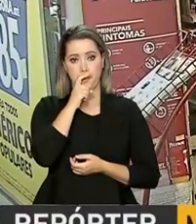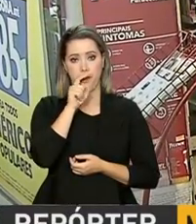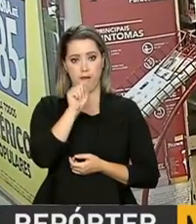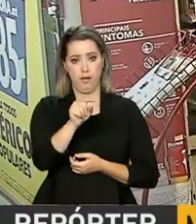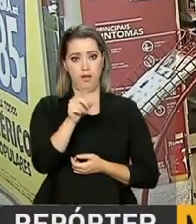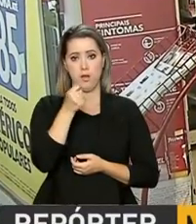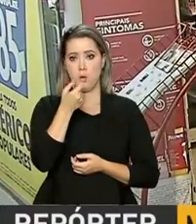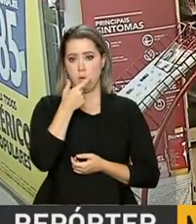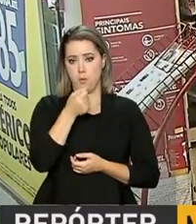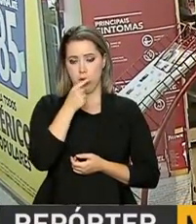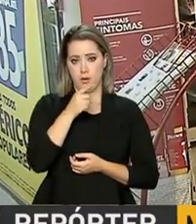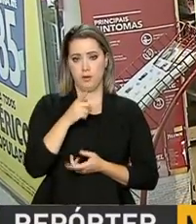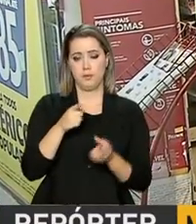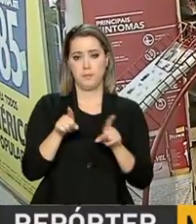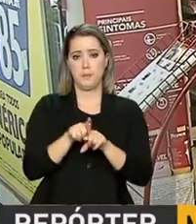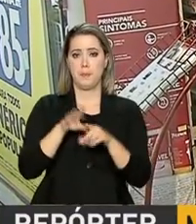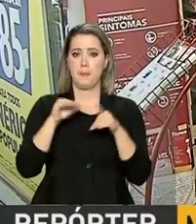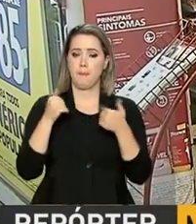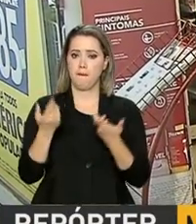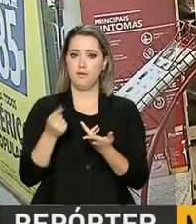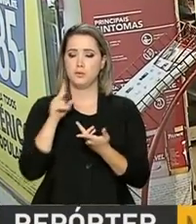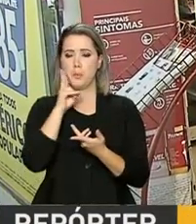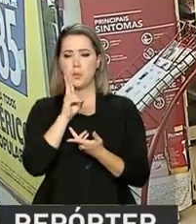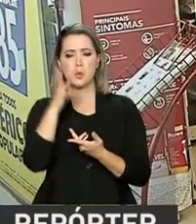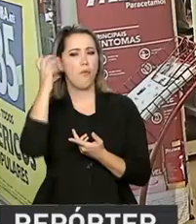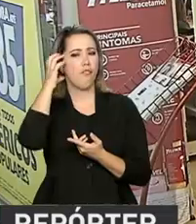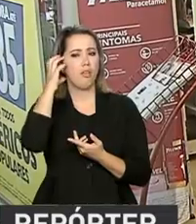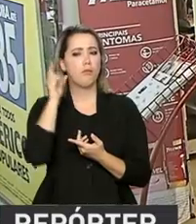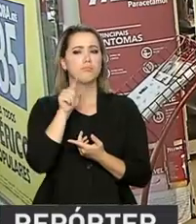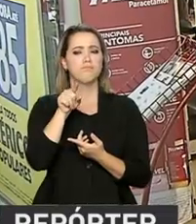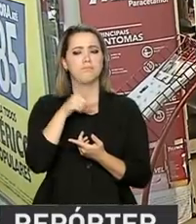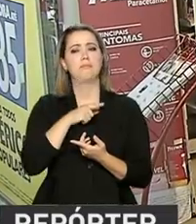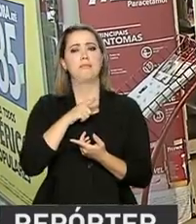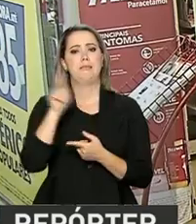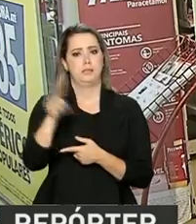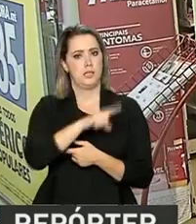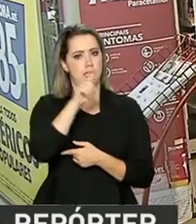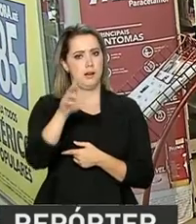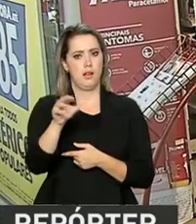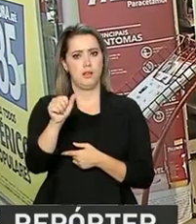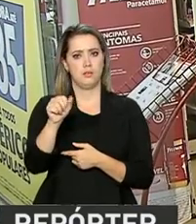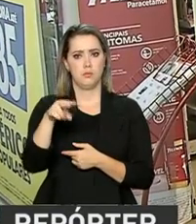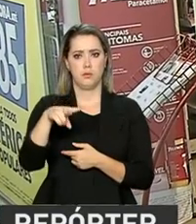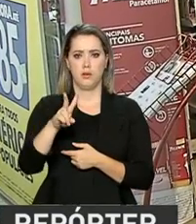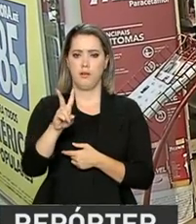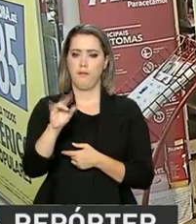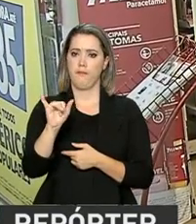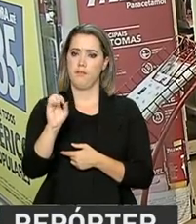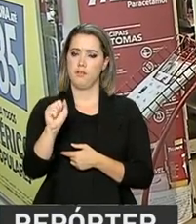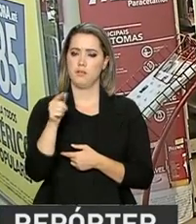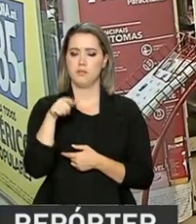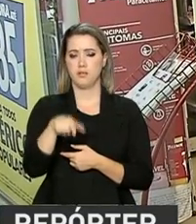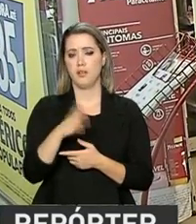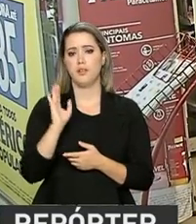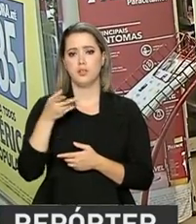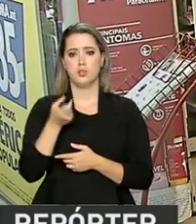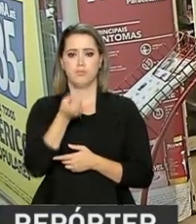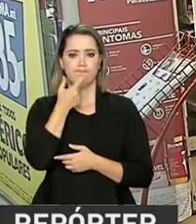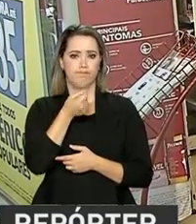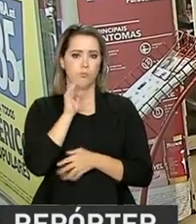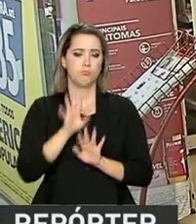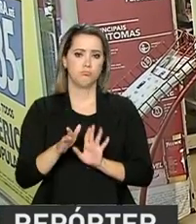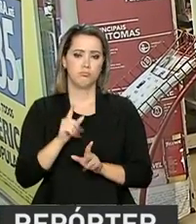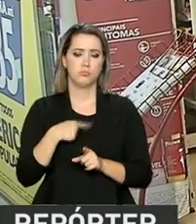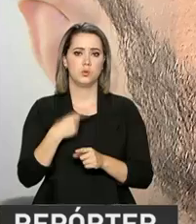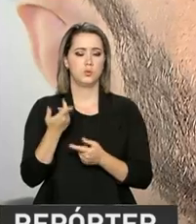eu vi na rádio que tava suspenso pela Anvisa Como já tinha alguns dias que eu tinha comprado ele já tinha tomado alguns eu não fui atrás para